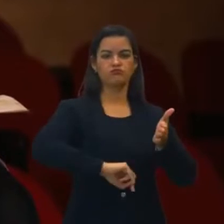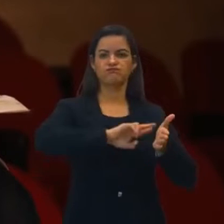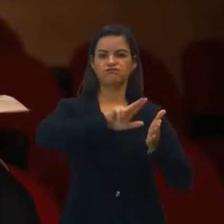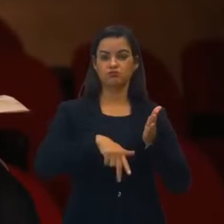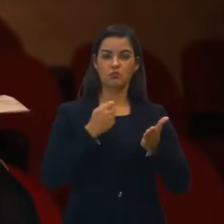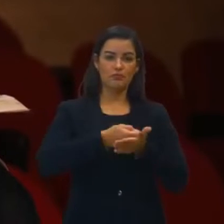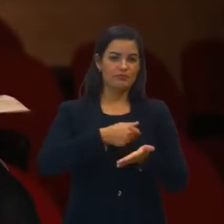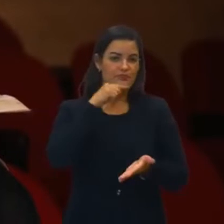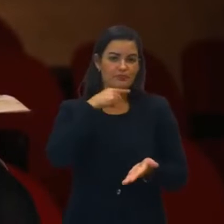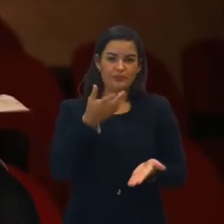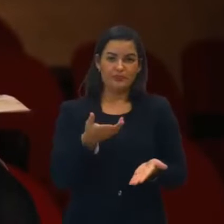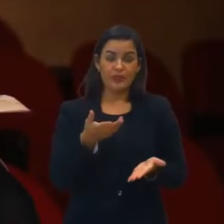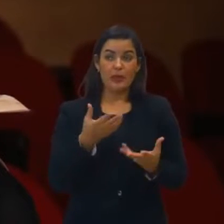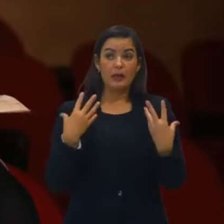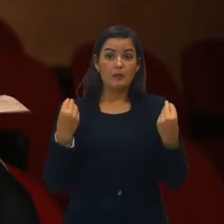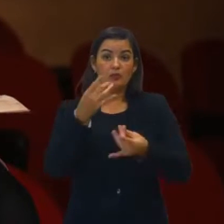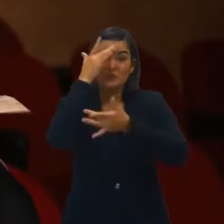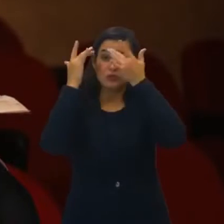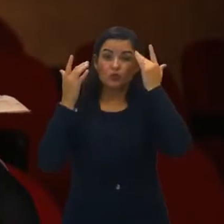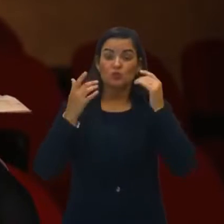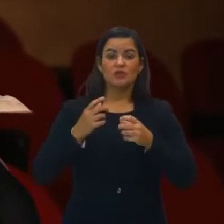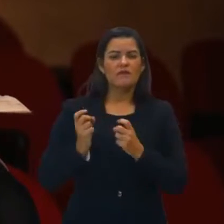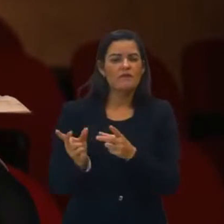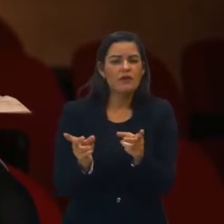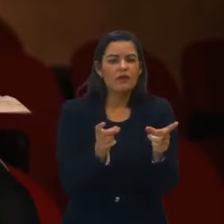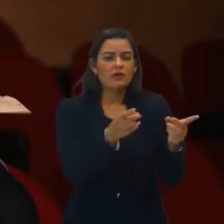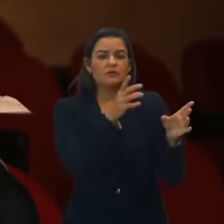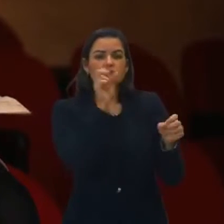Muitos comerciantes talvez não poderão abrir suas portas.